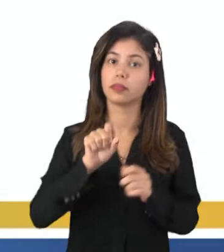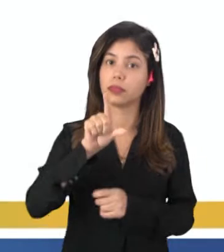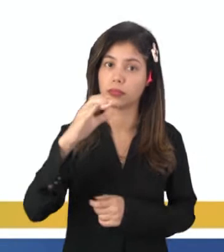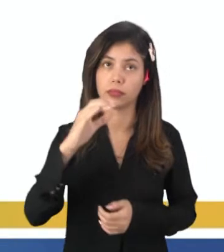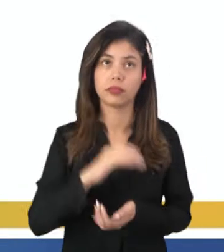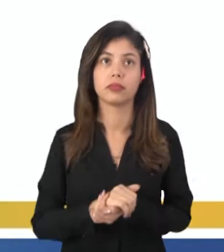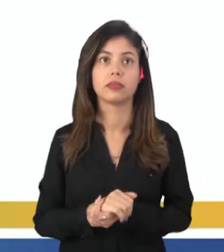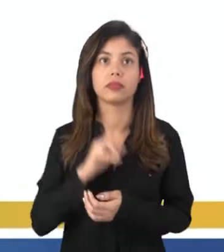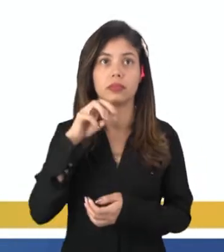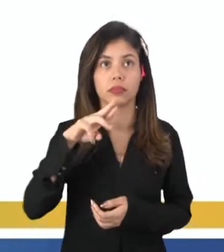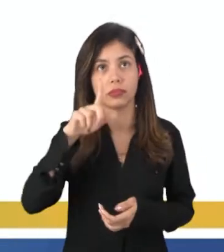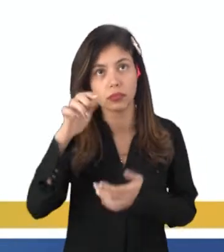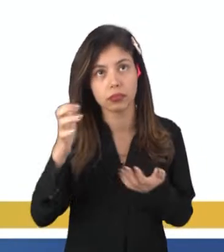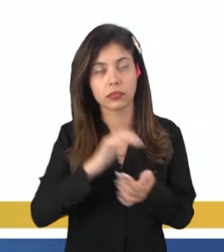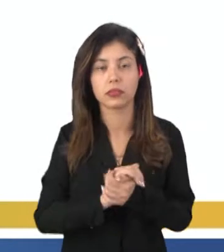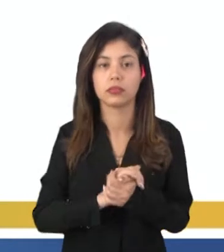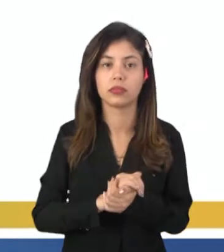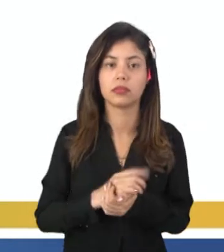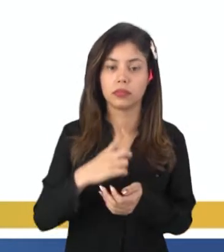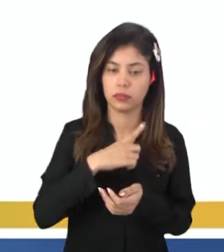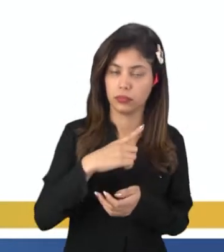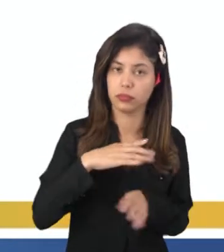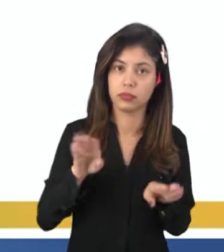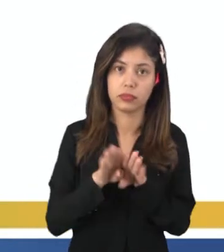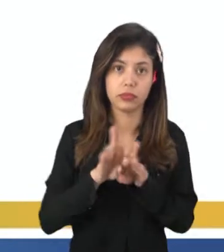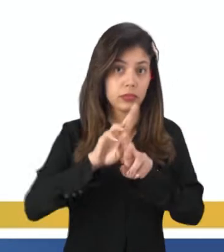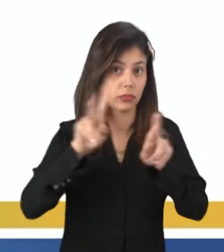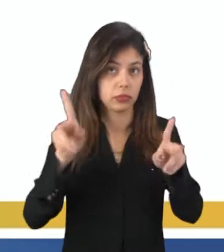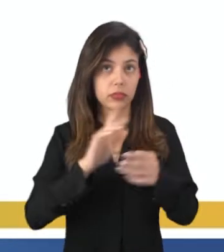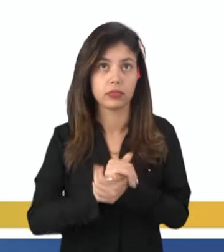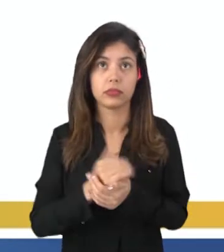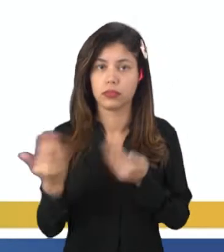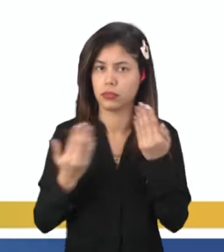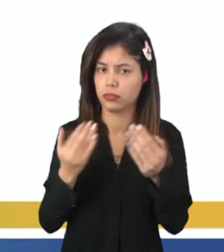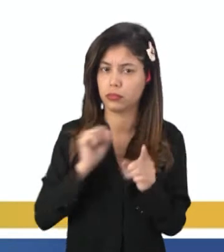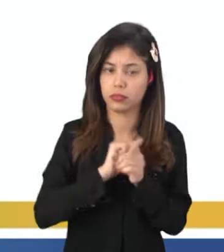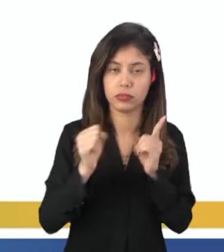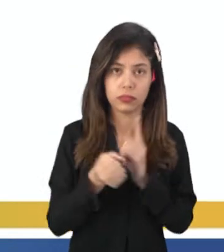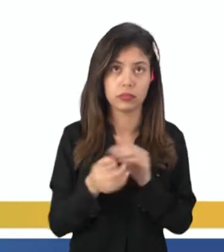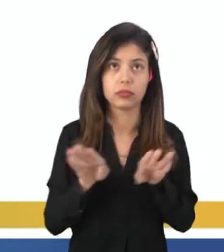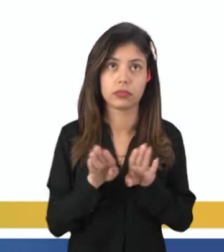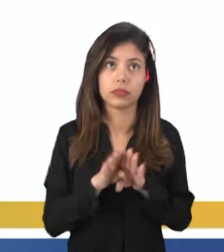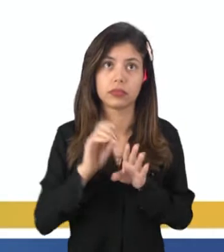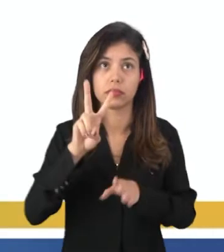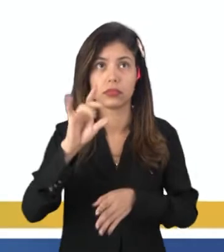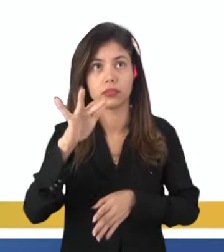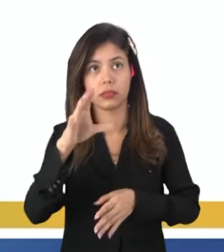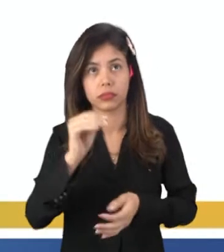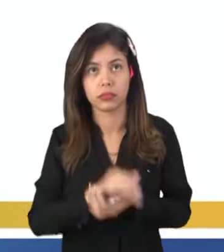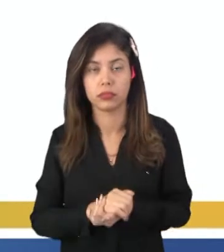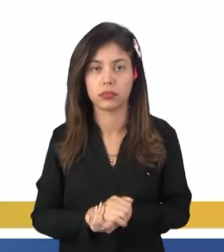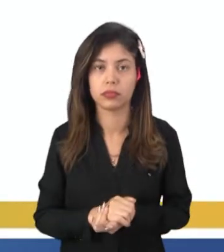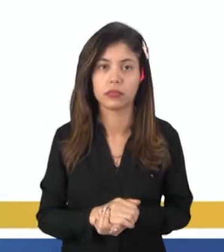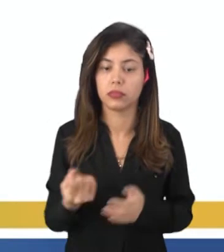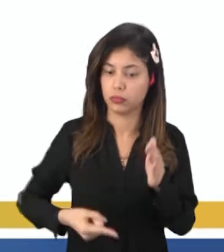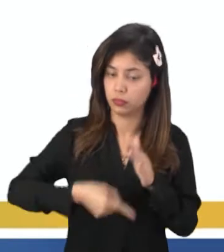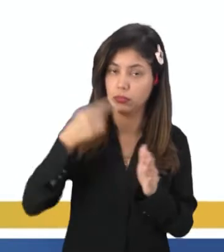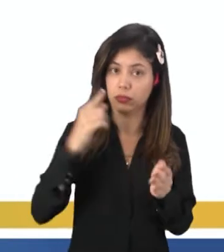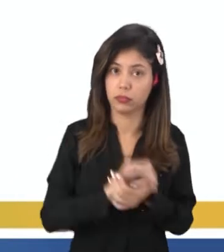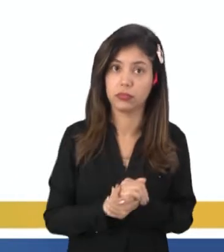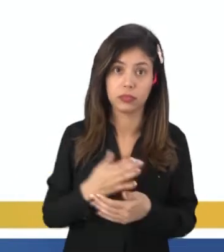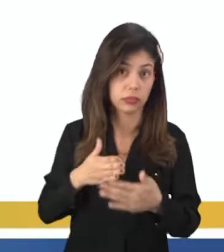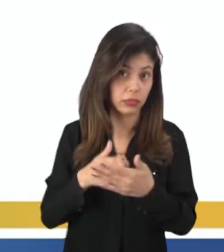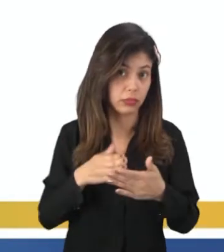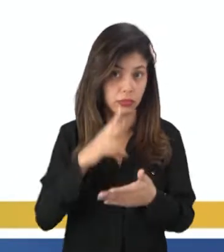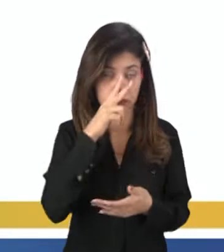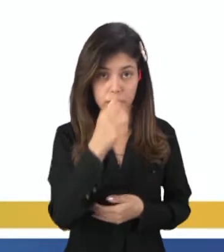padres, os monges, né? Entre os nobres, havia diferenciação social entre suzeranos e vassalos, sendo os primeiros que detinham mais